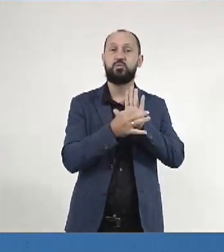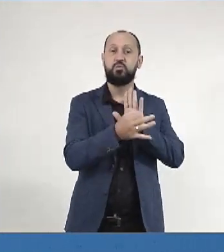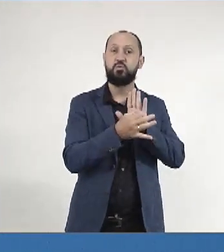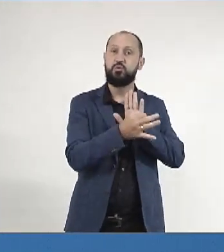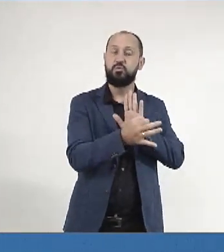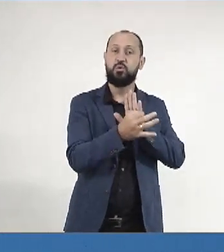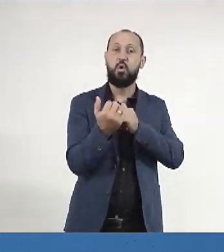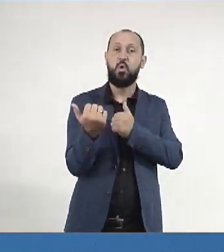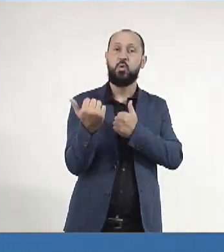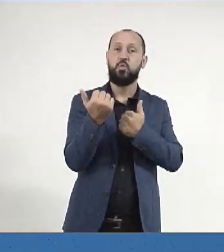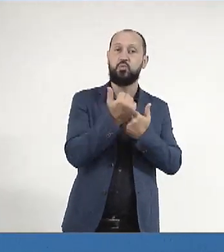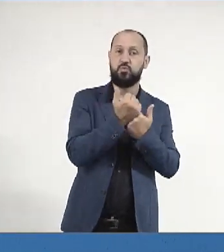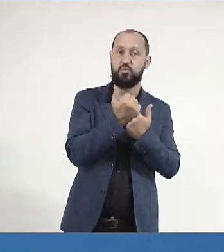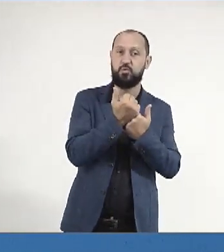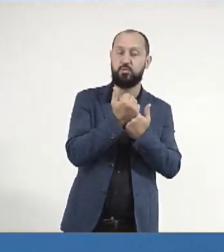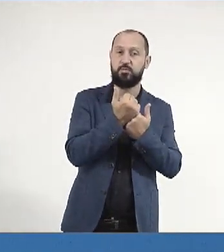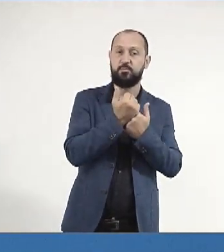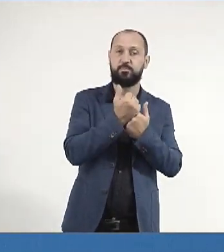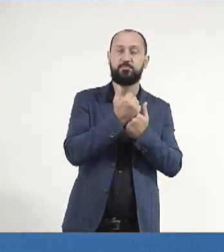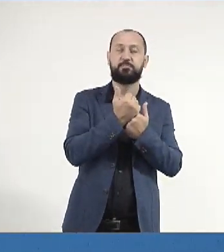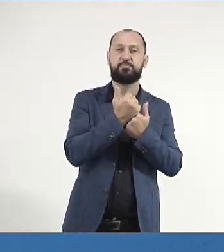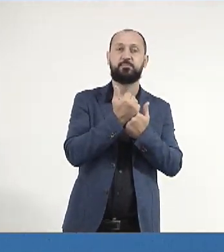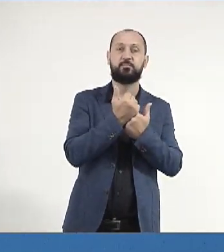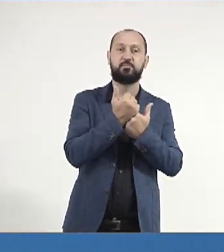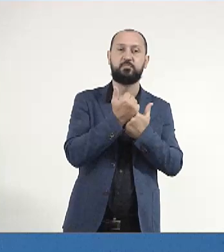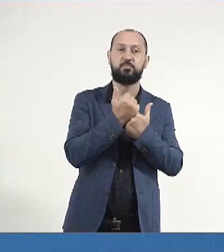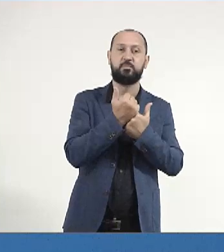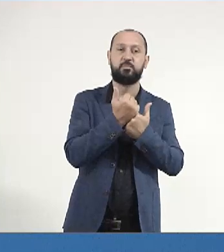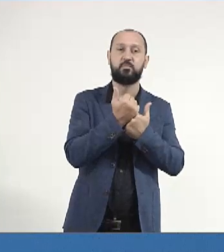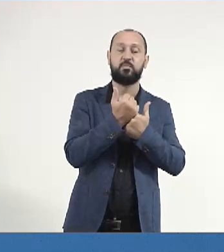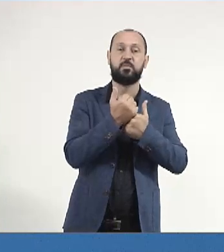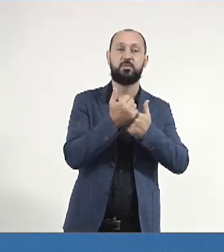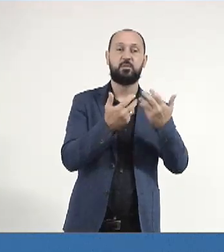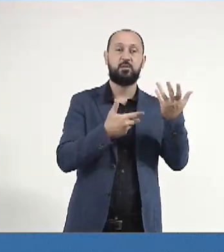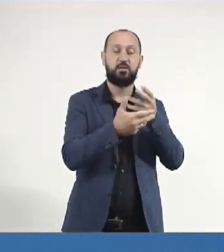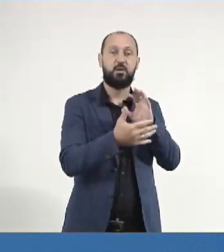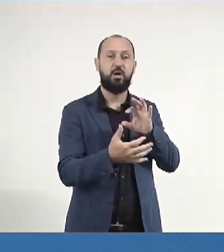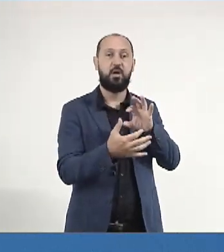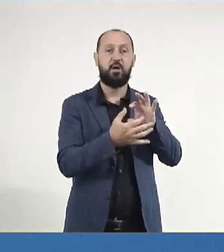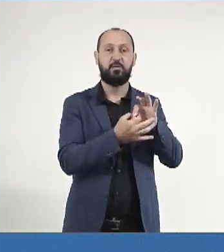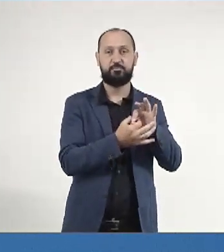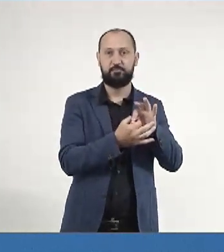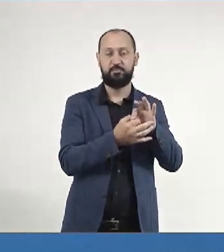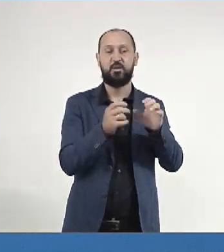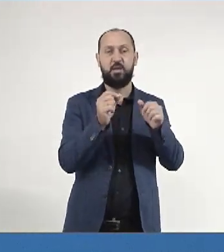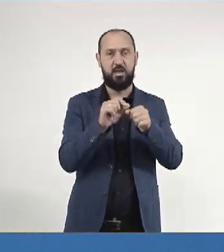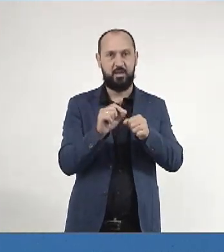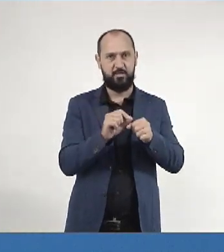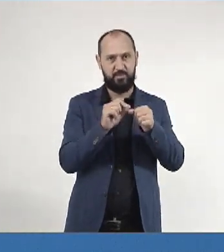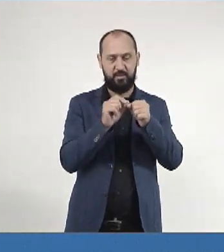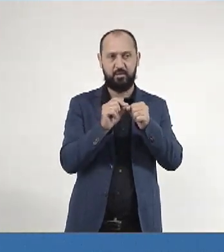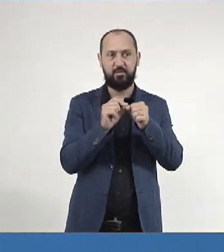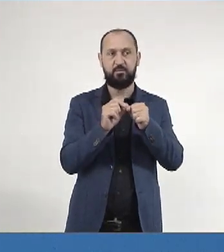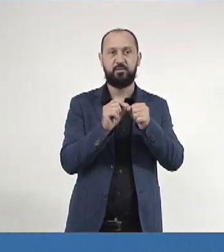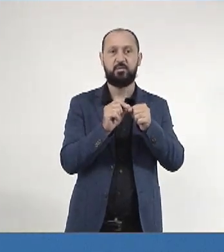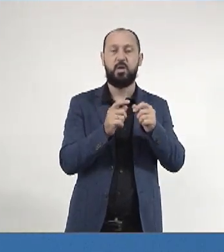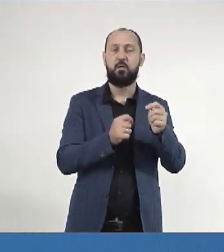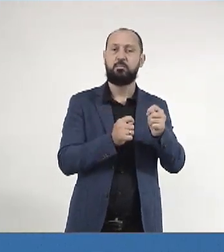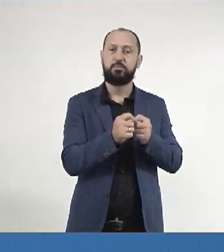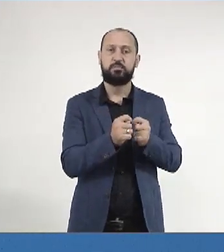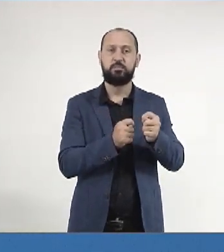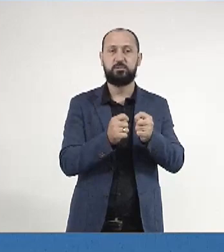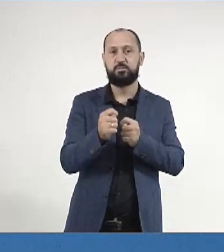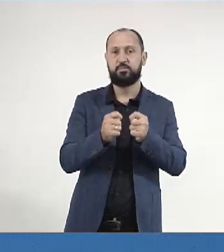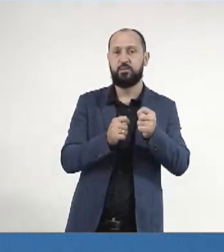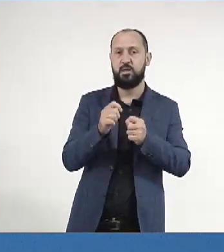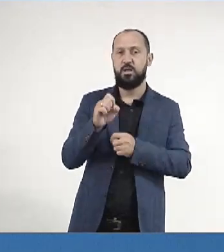como suplente nessa grande conciliação nacional que está sendo mediada agora